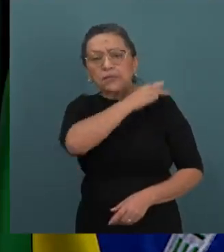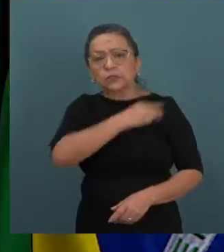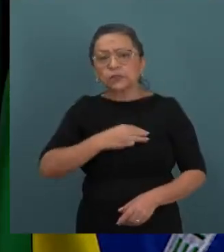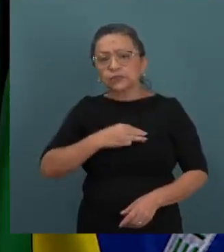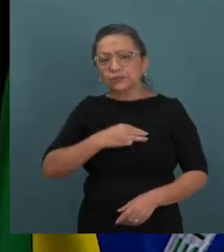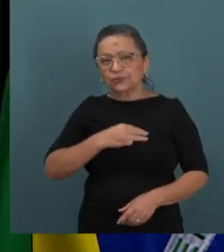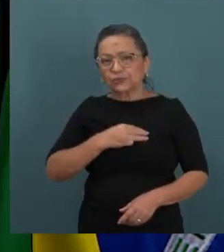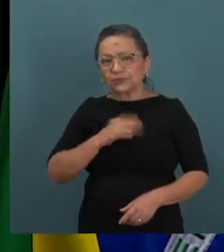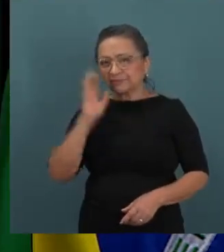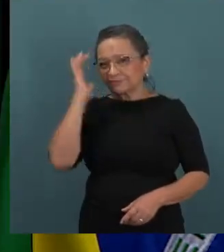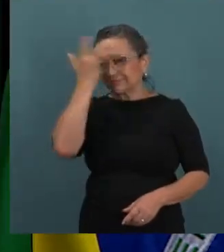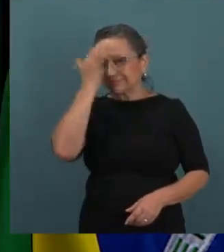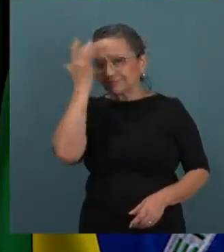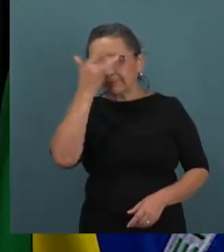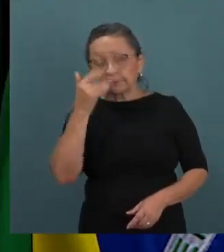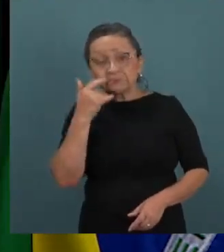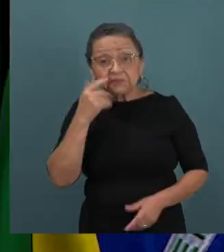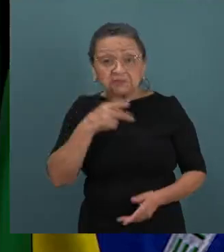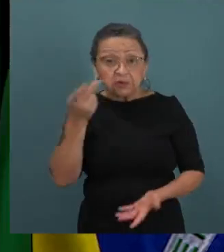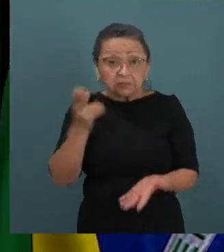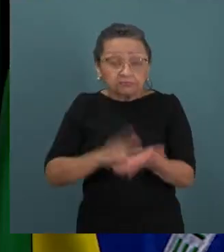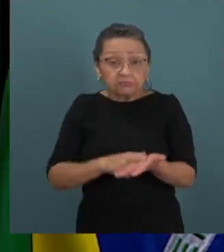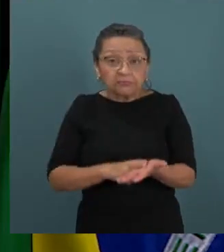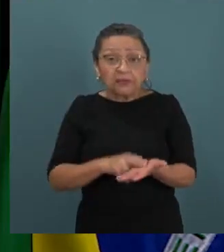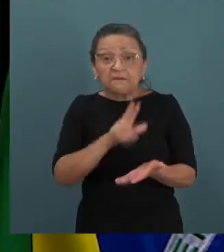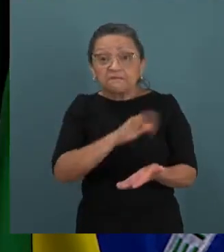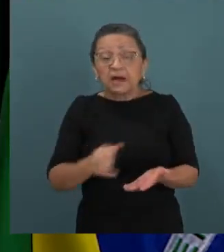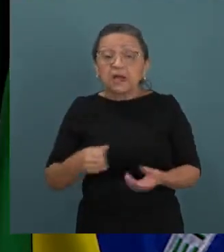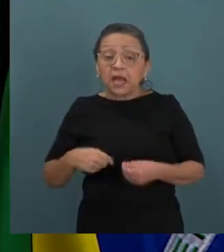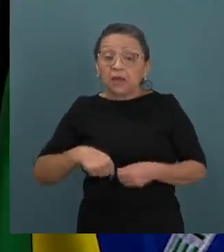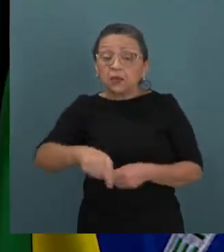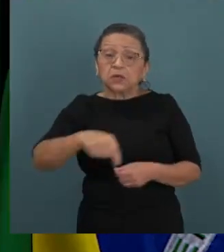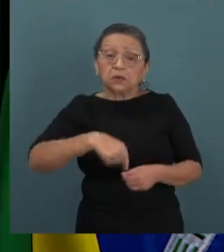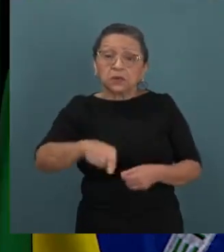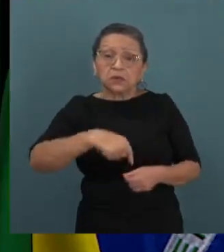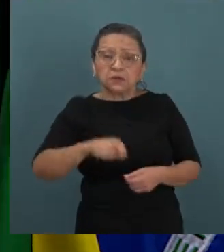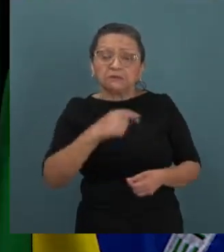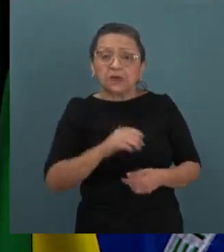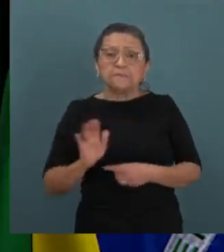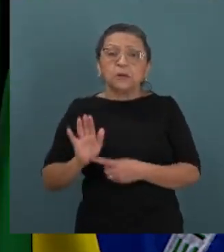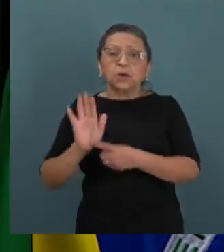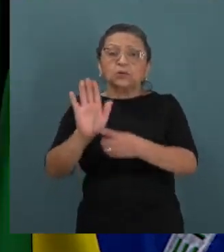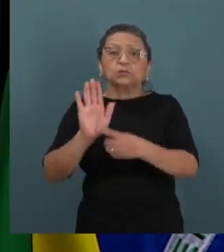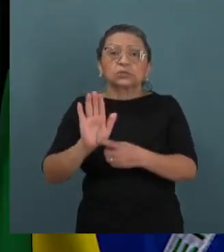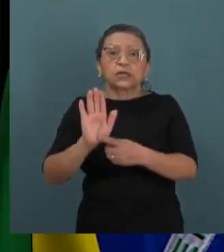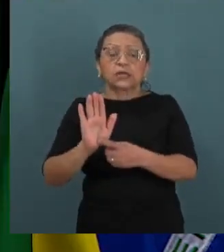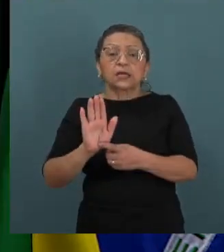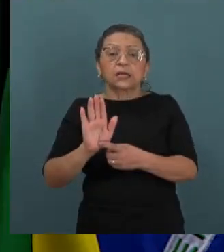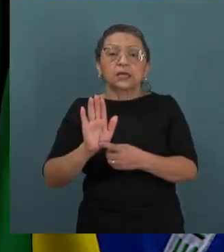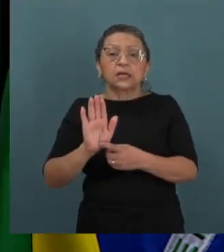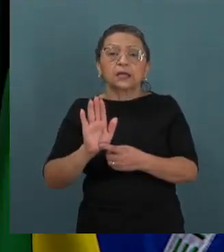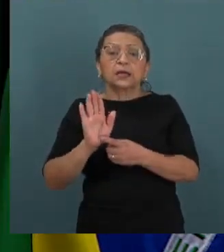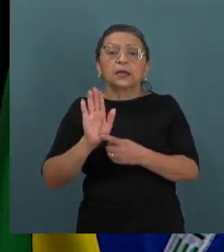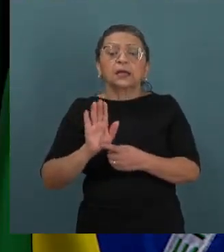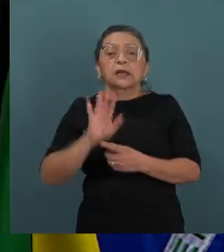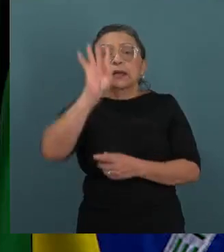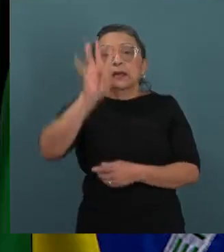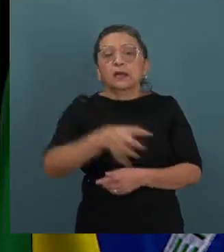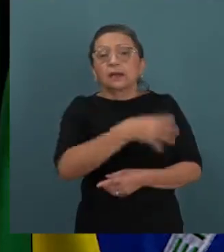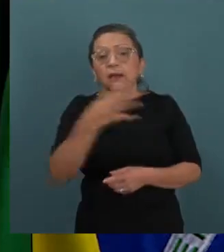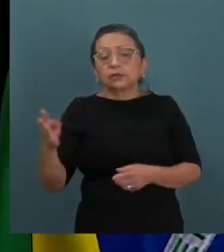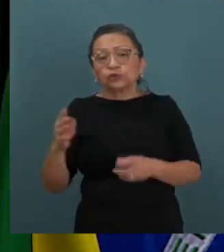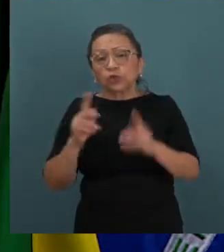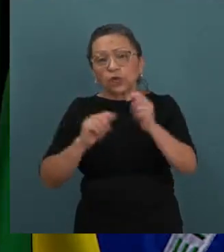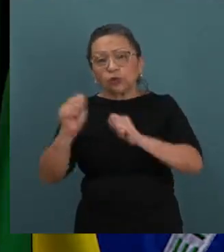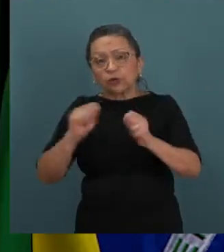Haddad, garantiu que finalmente apresentará nos próximos dias o tão esperado pacote de corte de gasto